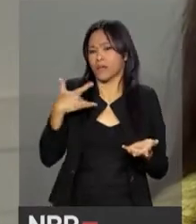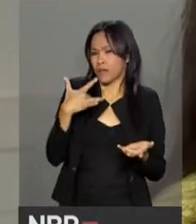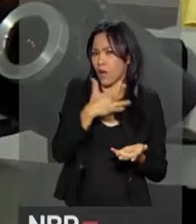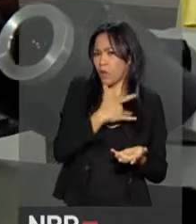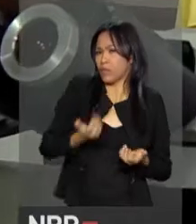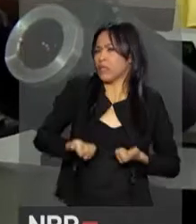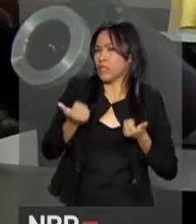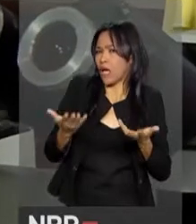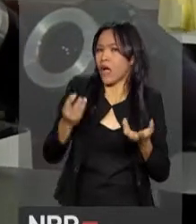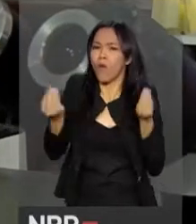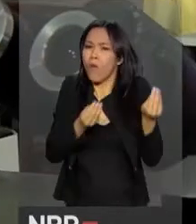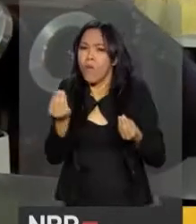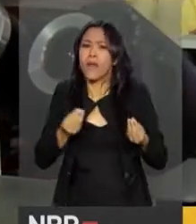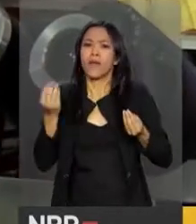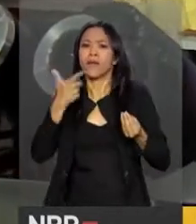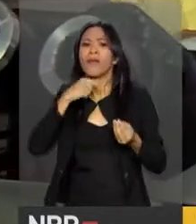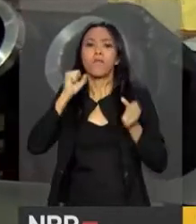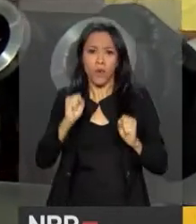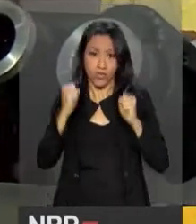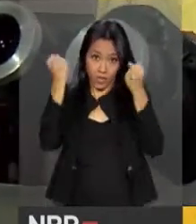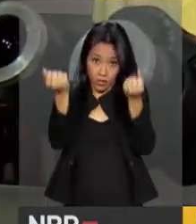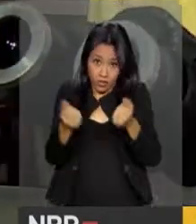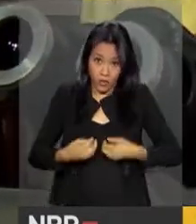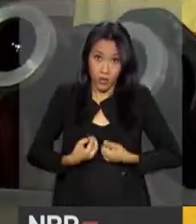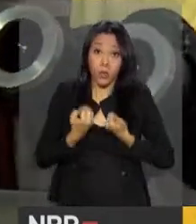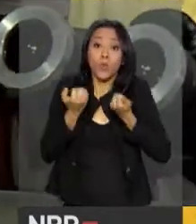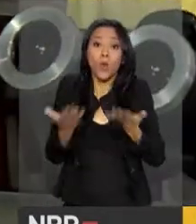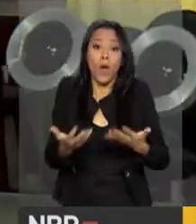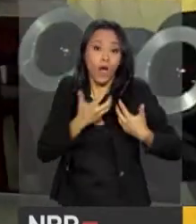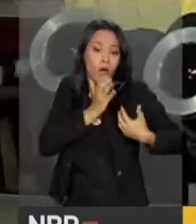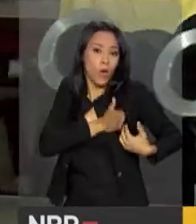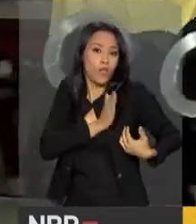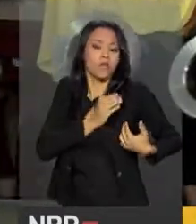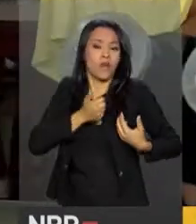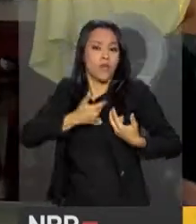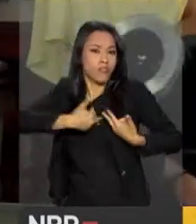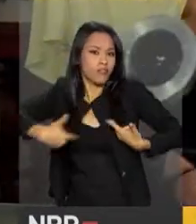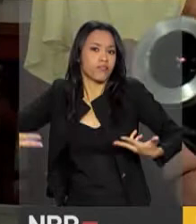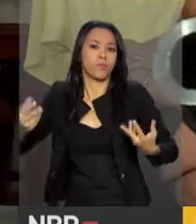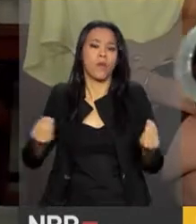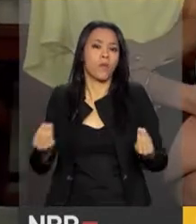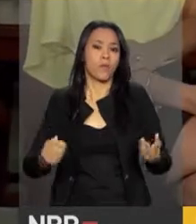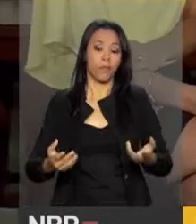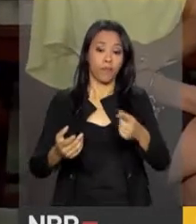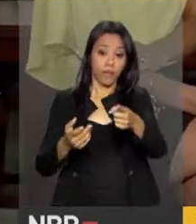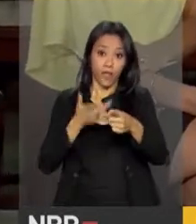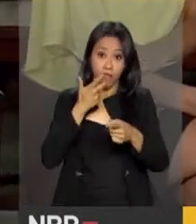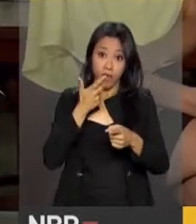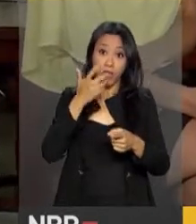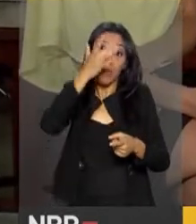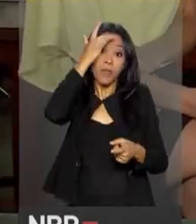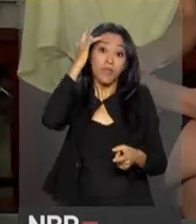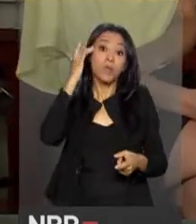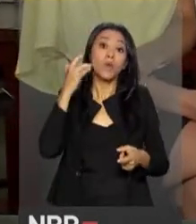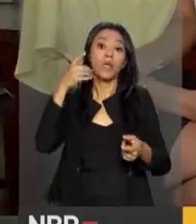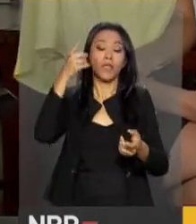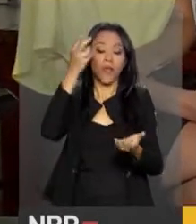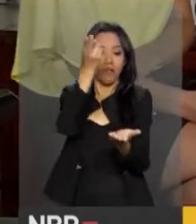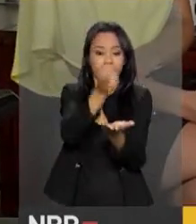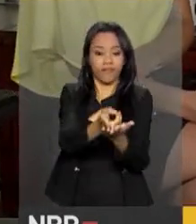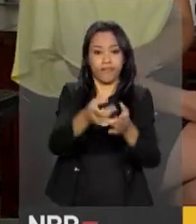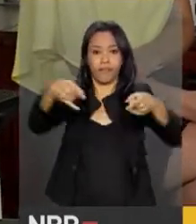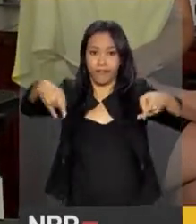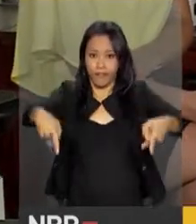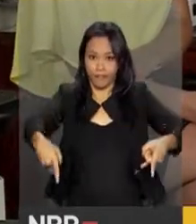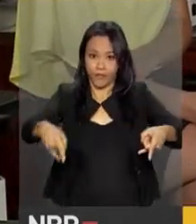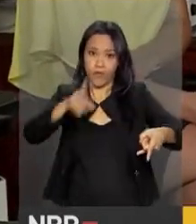gente então quando a gente fala do potencial doador agente rápido falando de uma pessoa que está internada no hospital com uma lesão